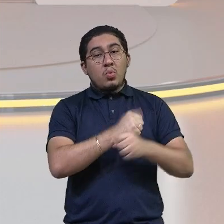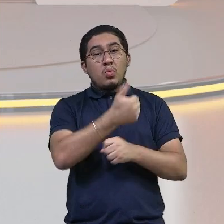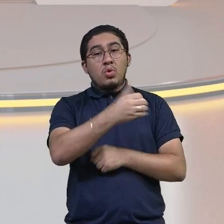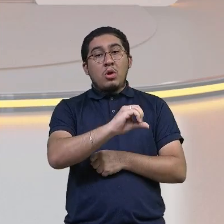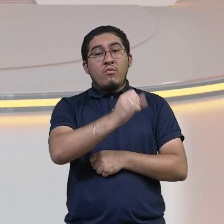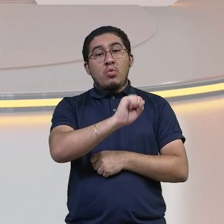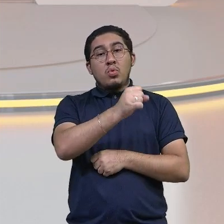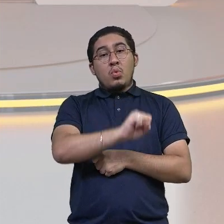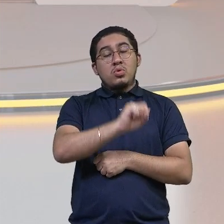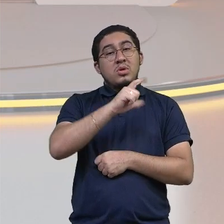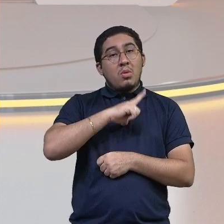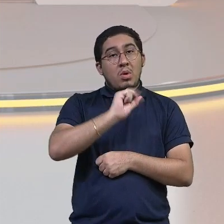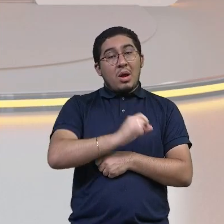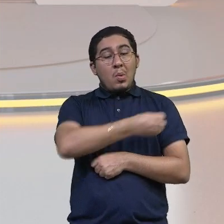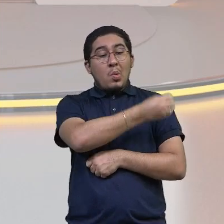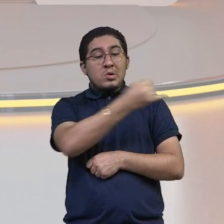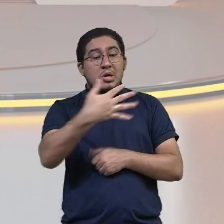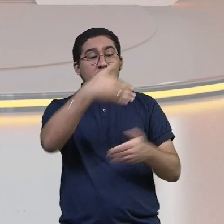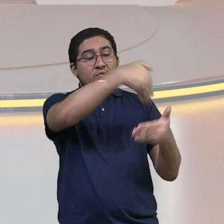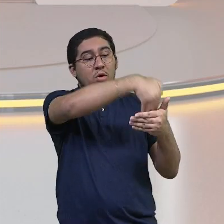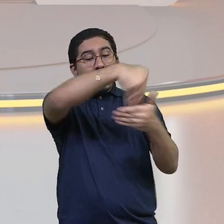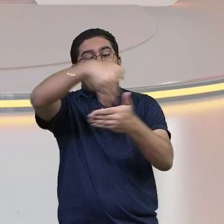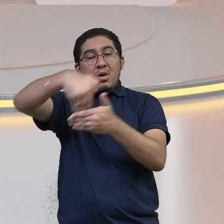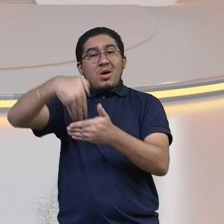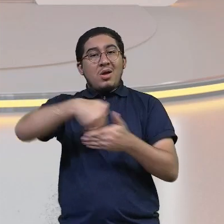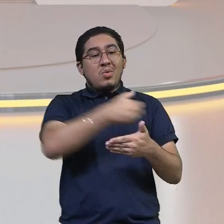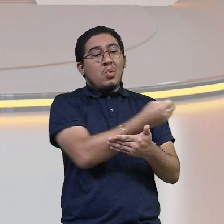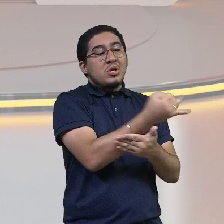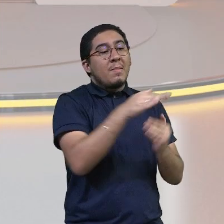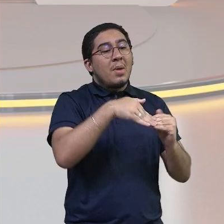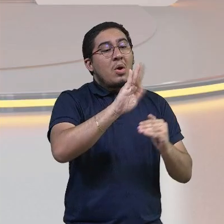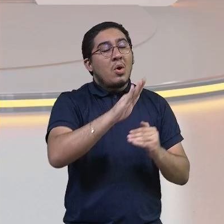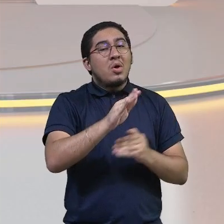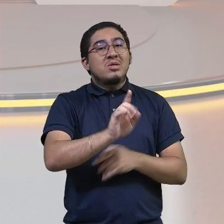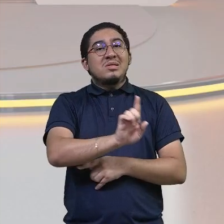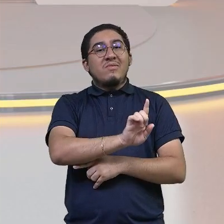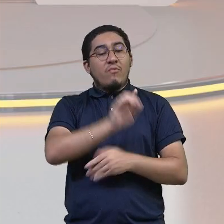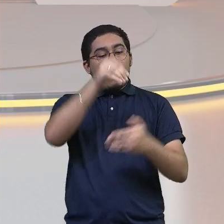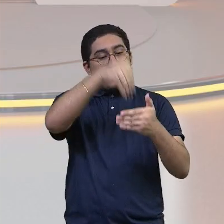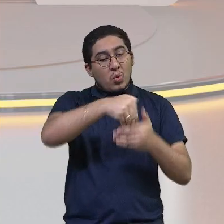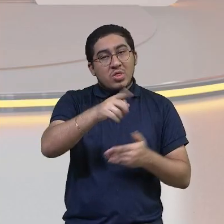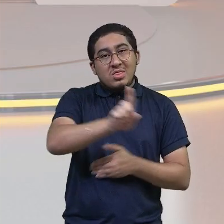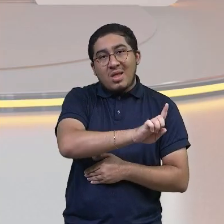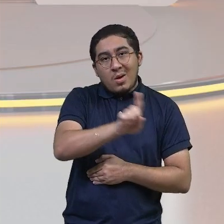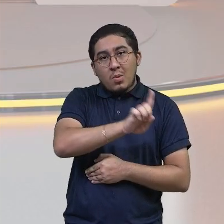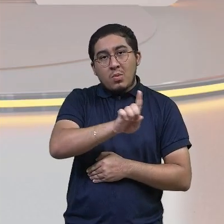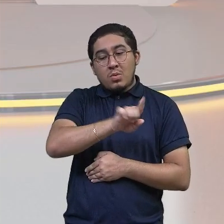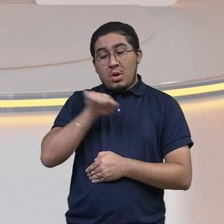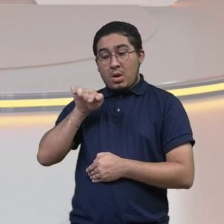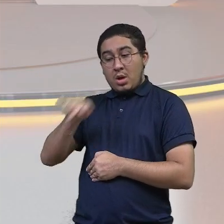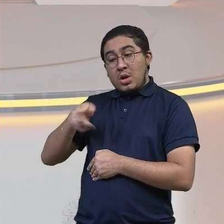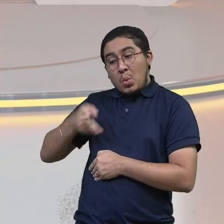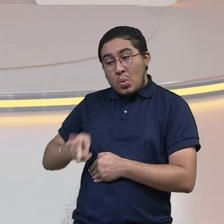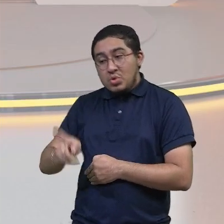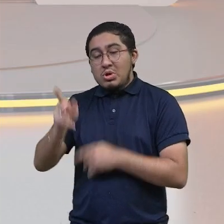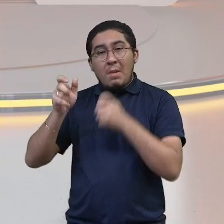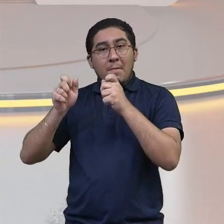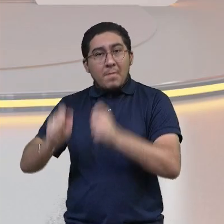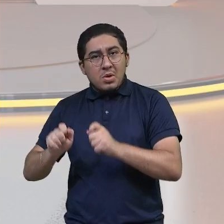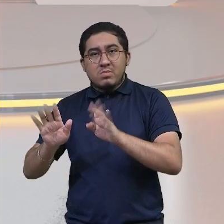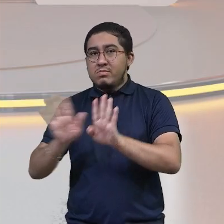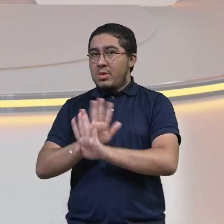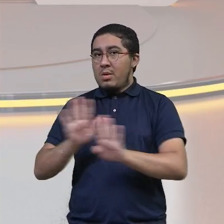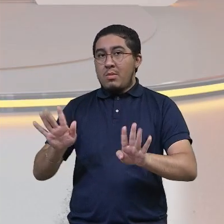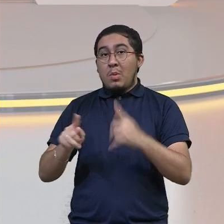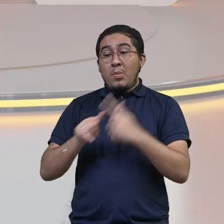a maioria votou pelo não à continuidade de Pinochet no poder. Por quê? Porque ele